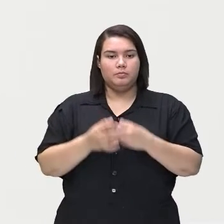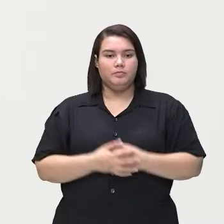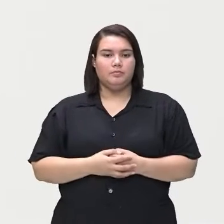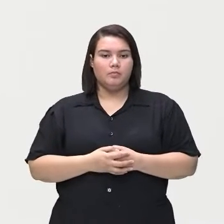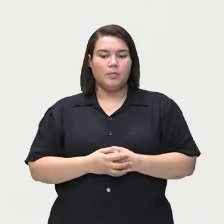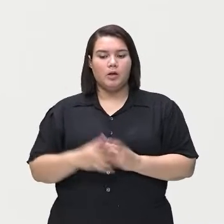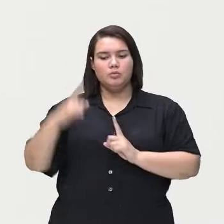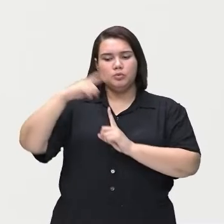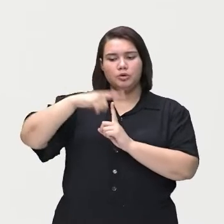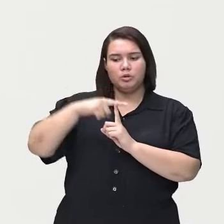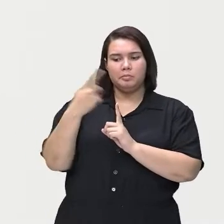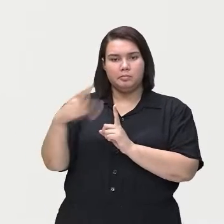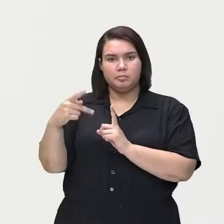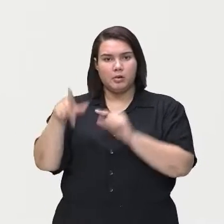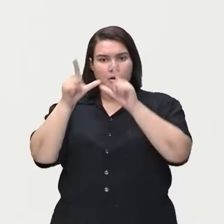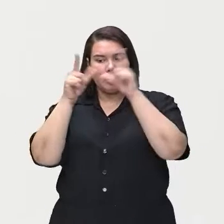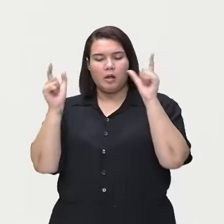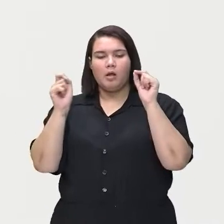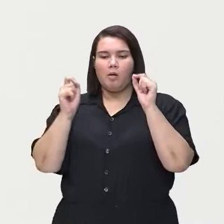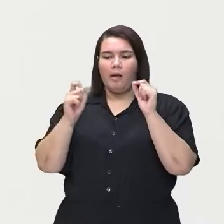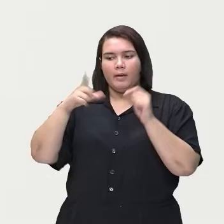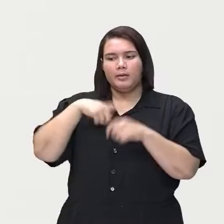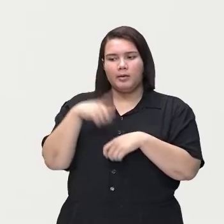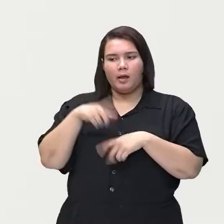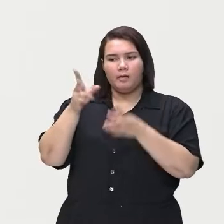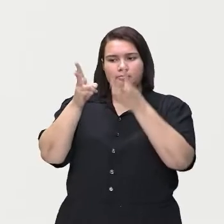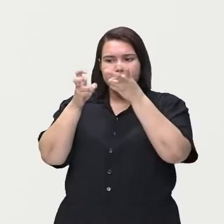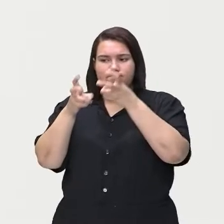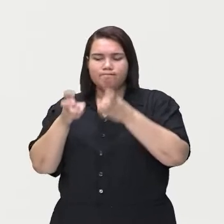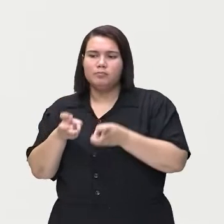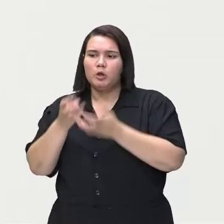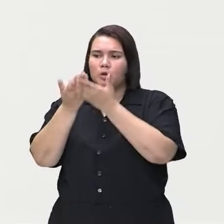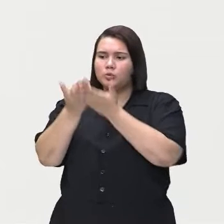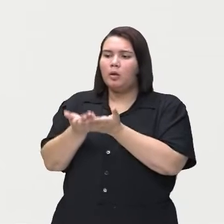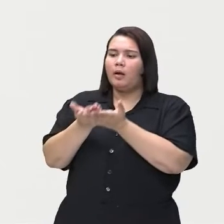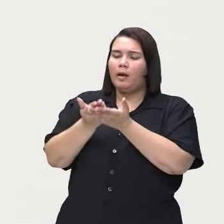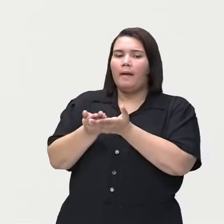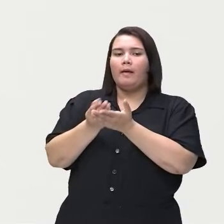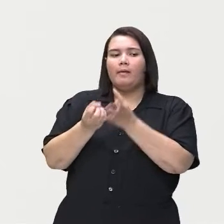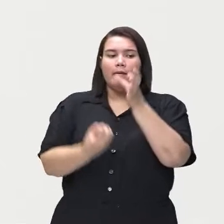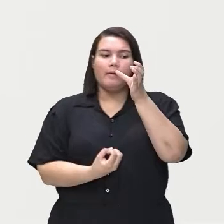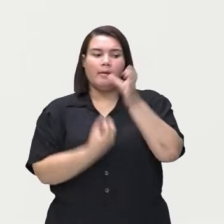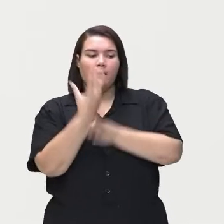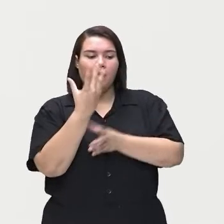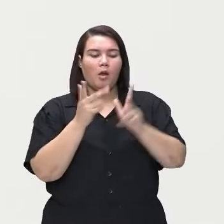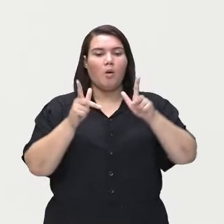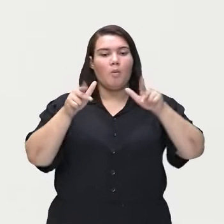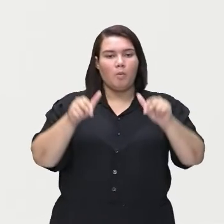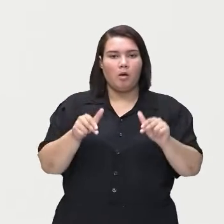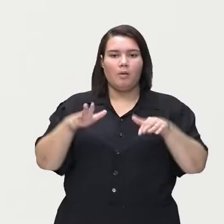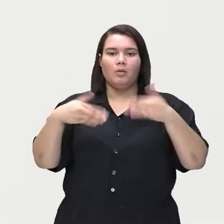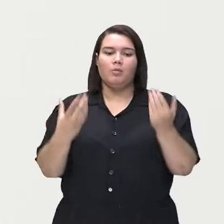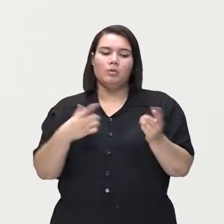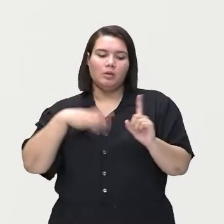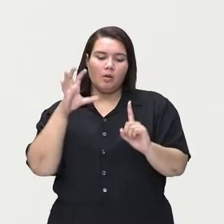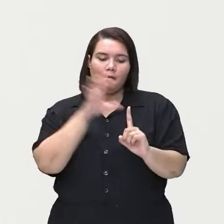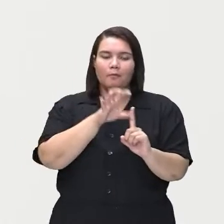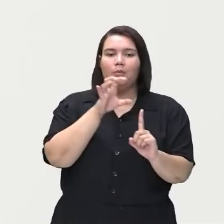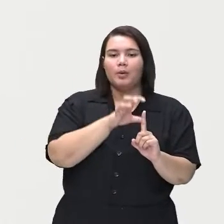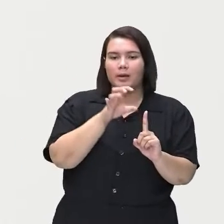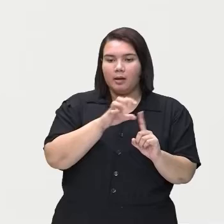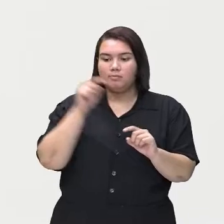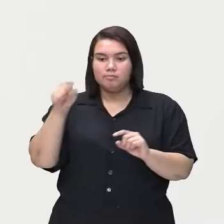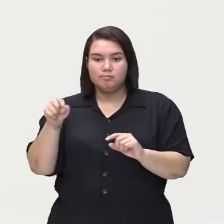formas e modelos gregos. Então a gente vai ver que na literatura a gente vai ver uma influência também dos gregos,